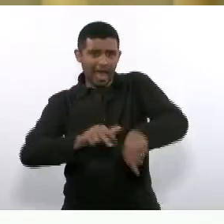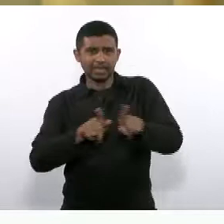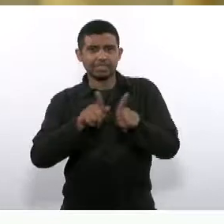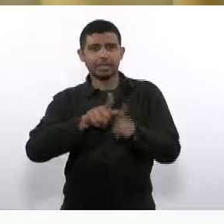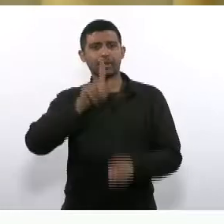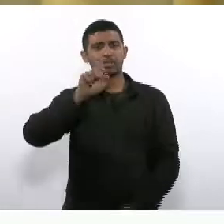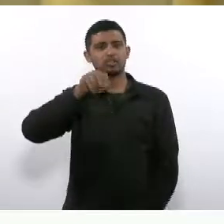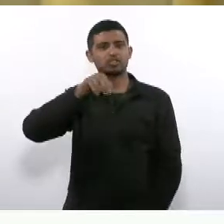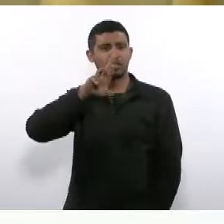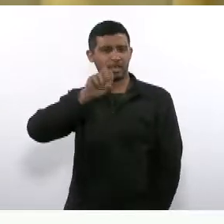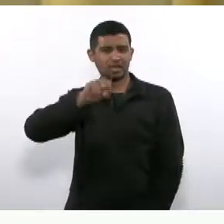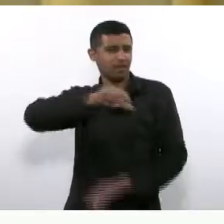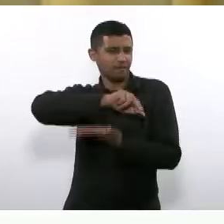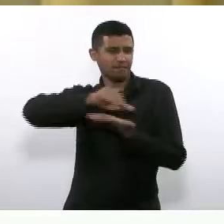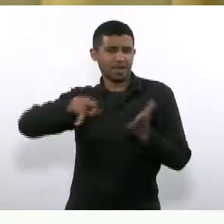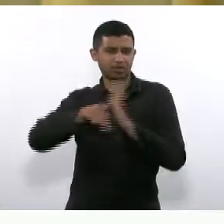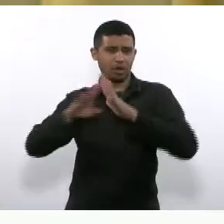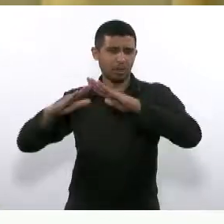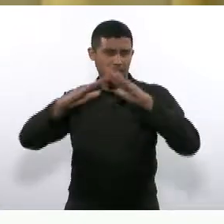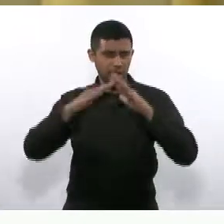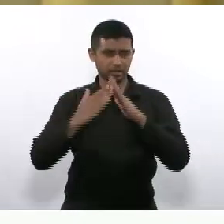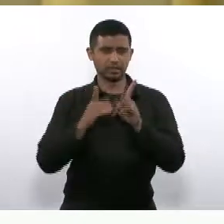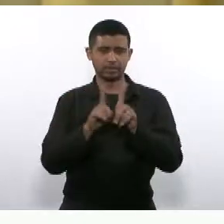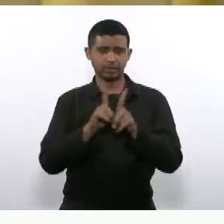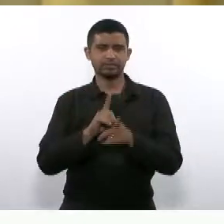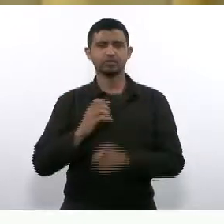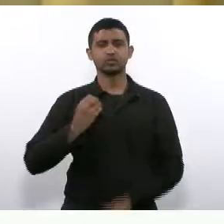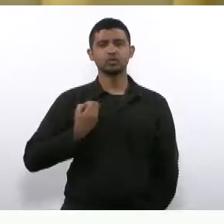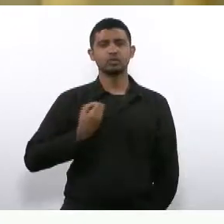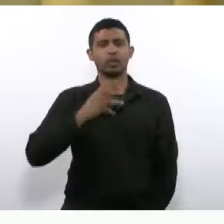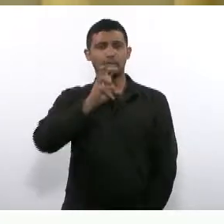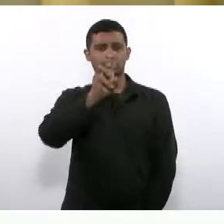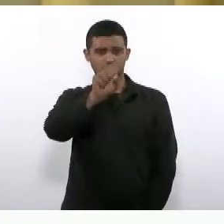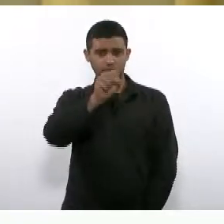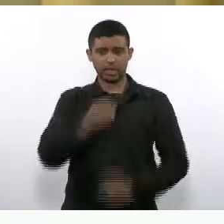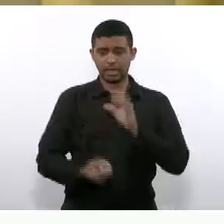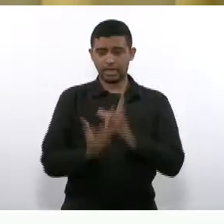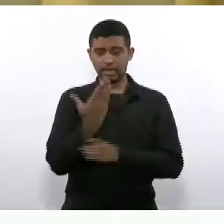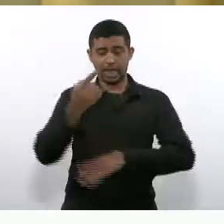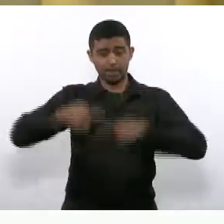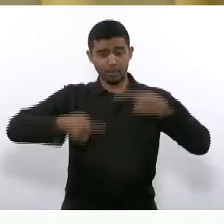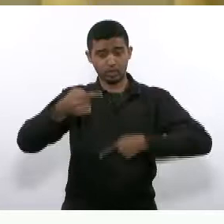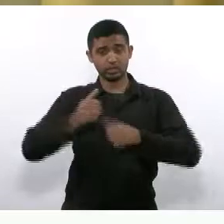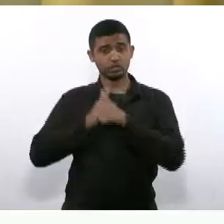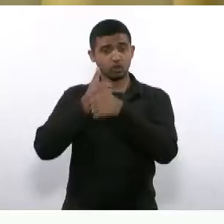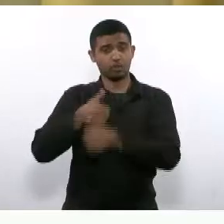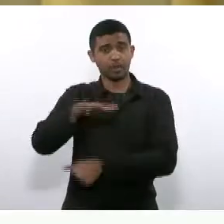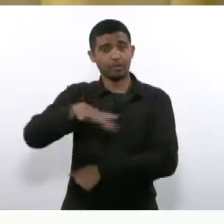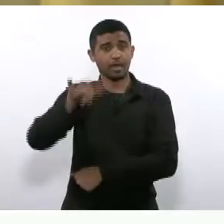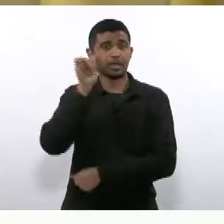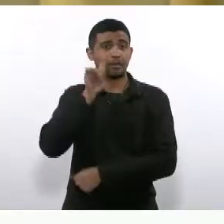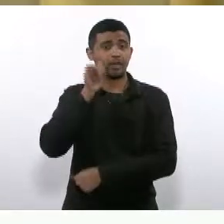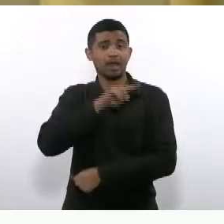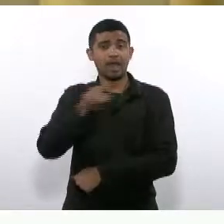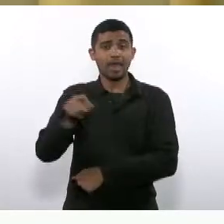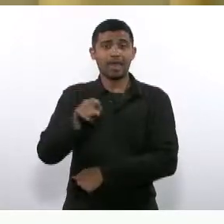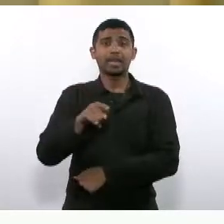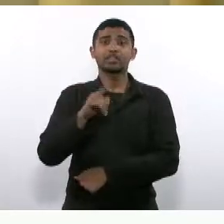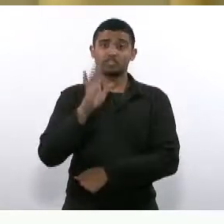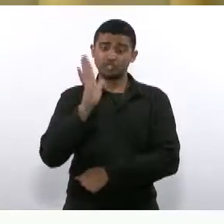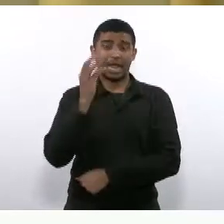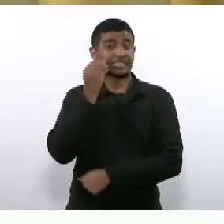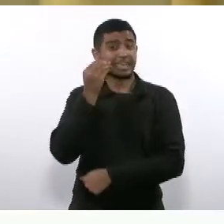de moradia, entre outras. 58. Criar políticas de acompanhamento às mulheres sobreviventes de tentativa